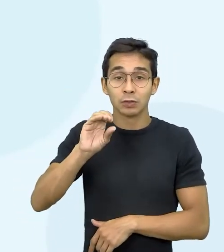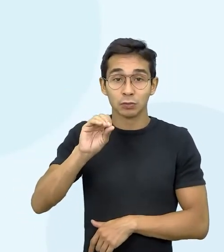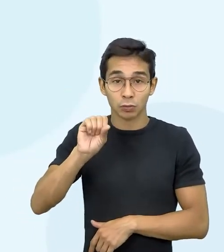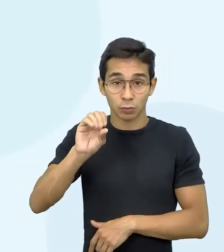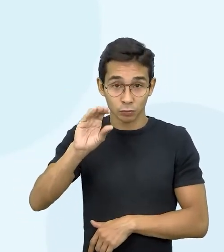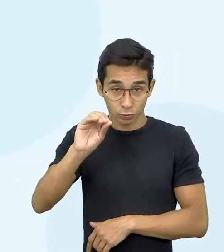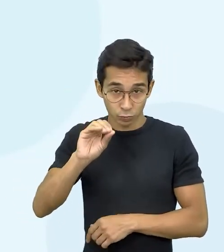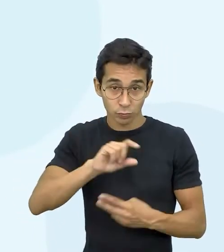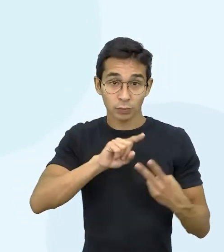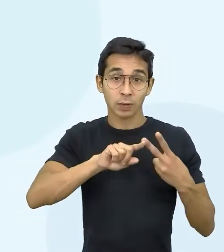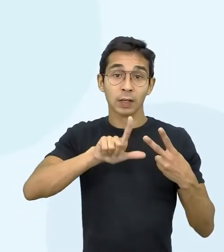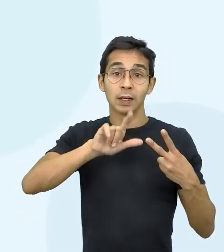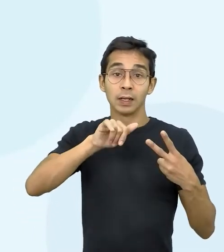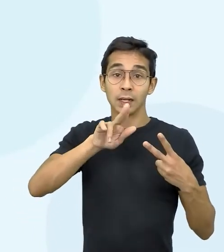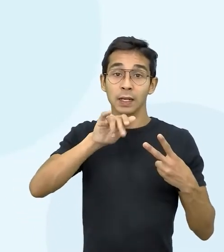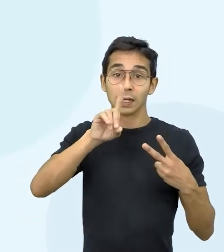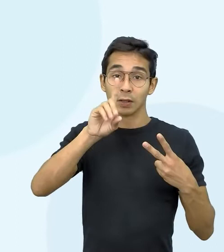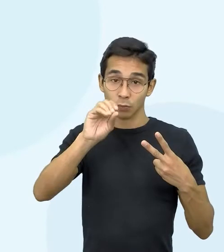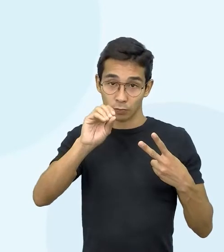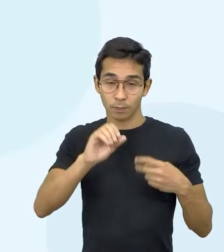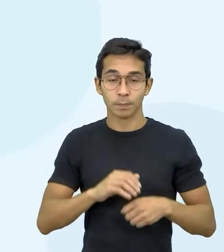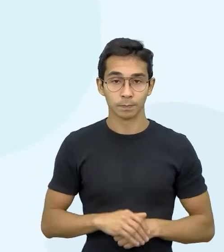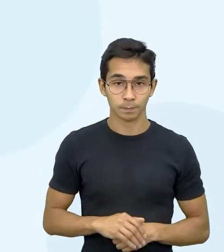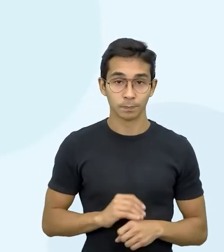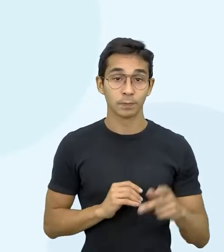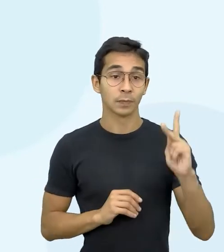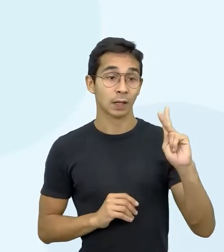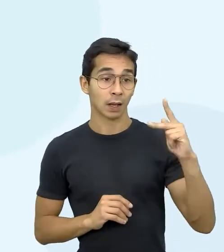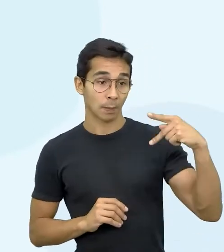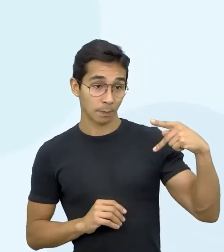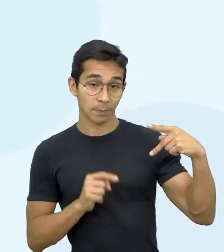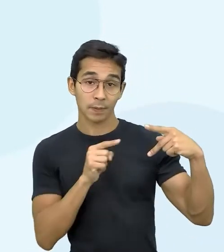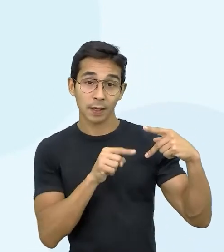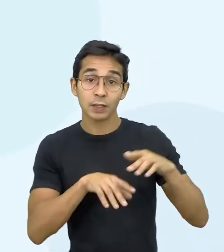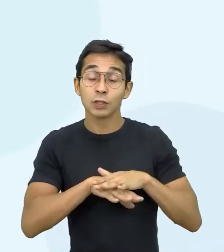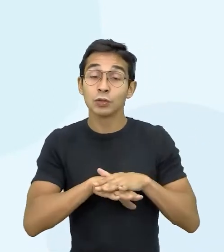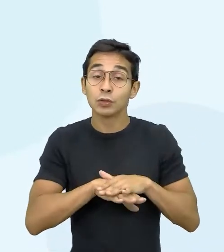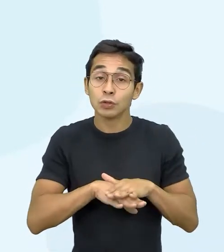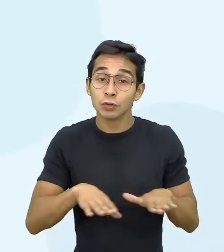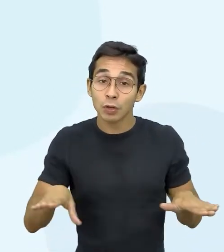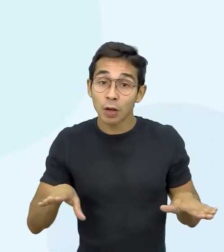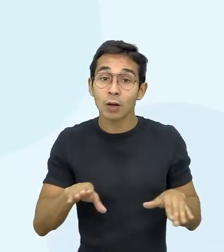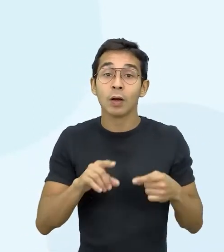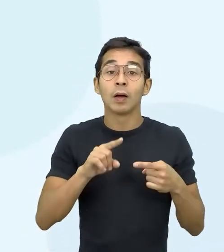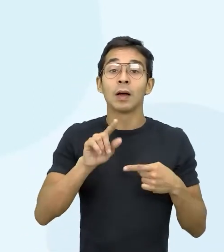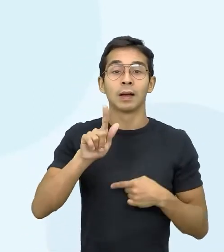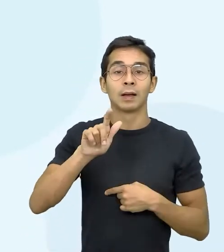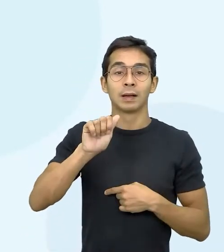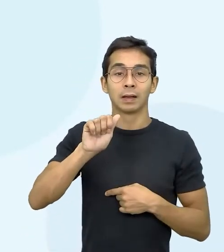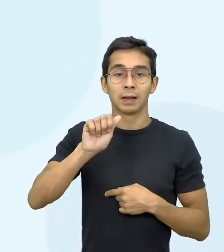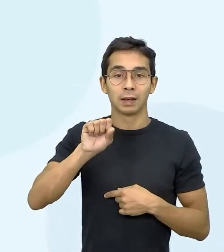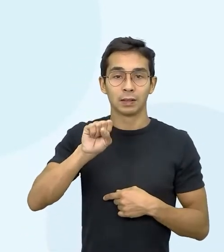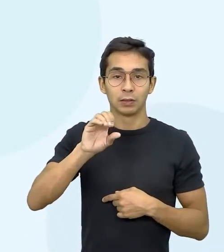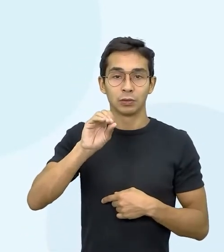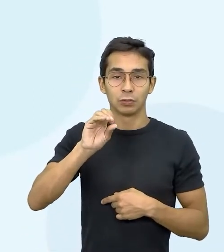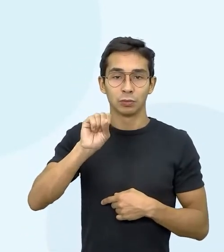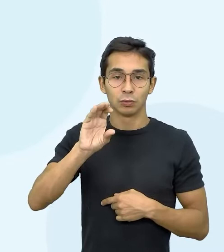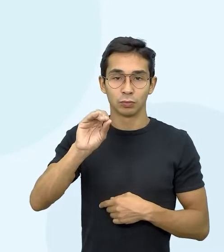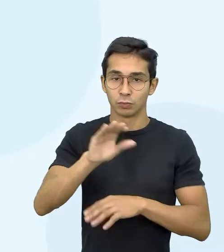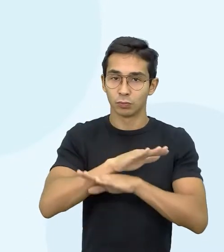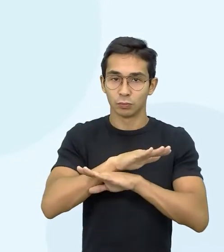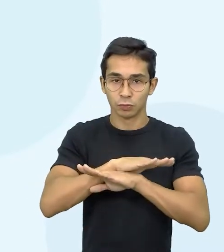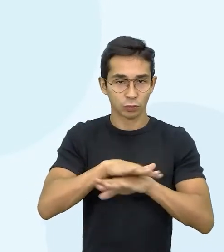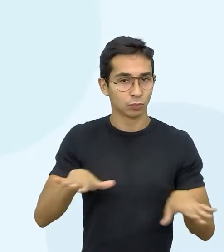Na constante Kp, só escreveremos reagentes e produtos que estejam no estado gasoso.